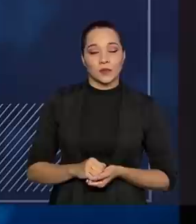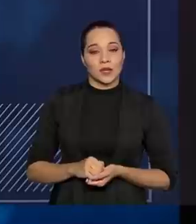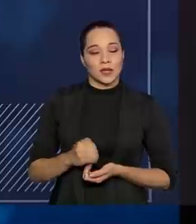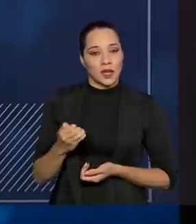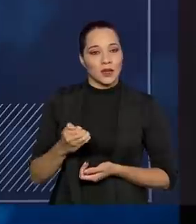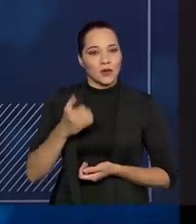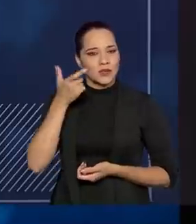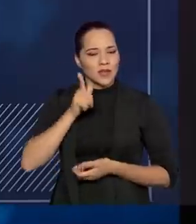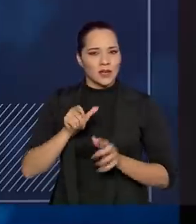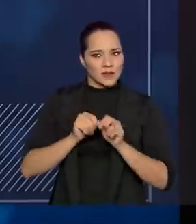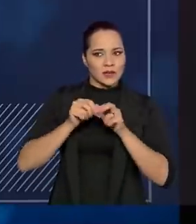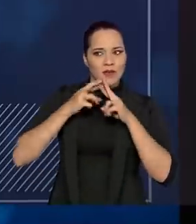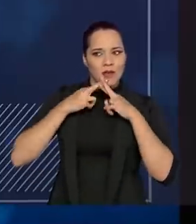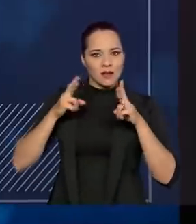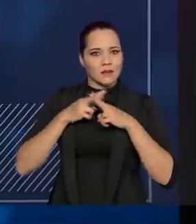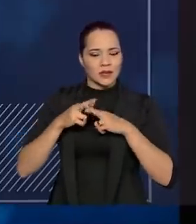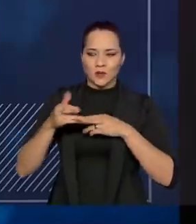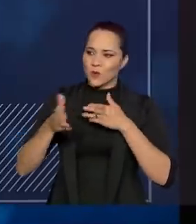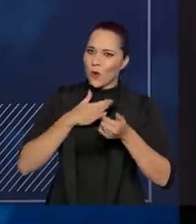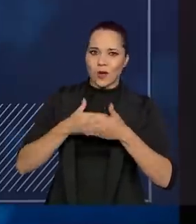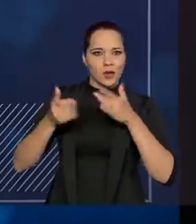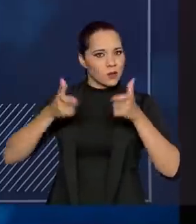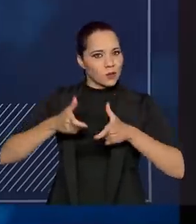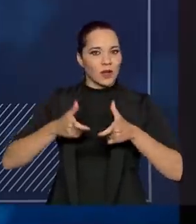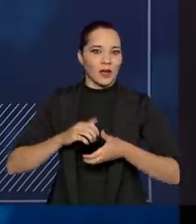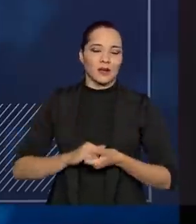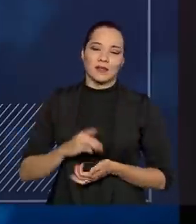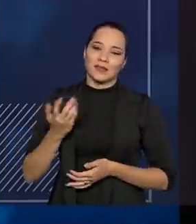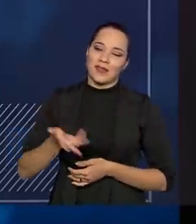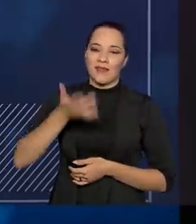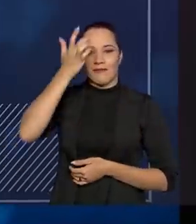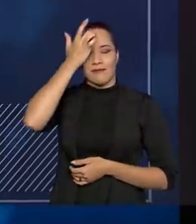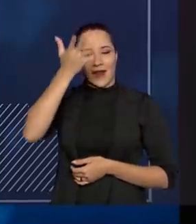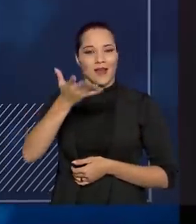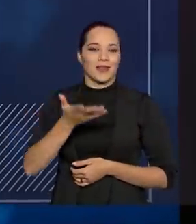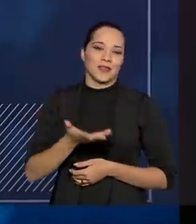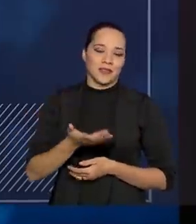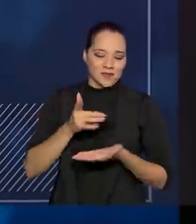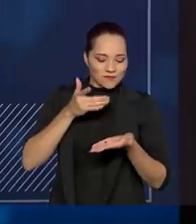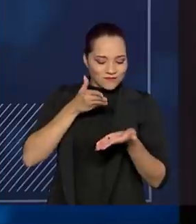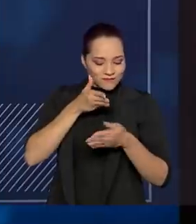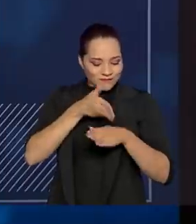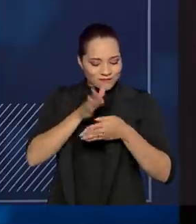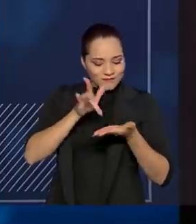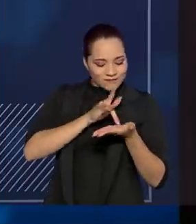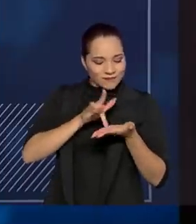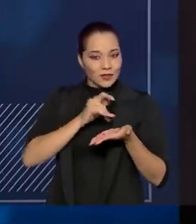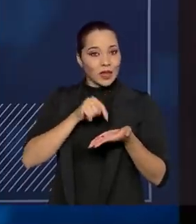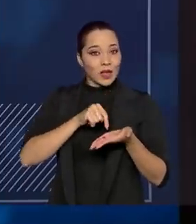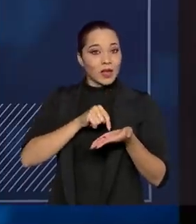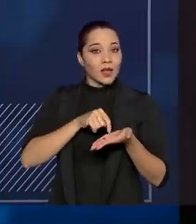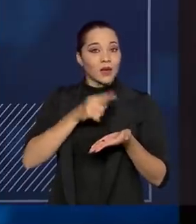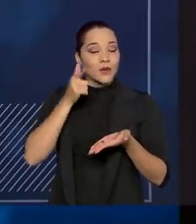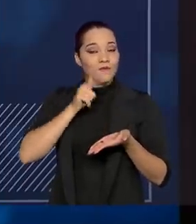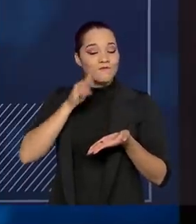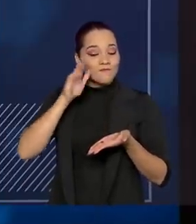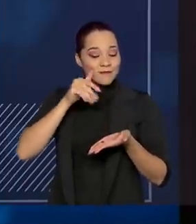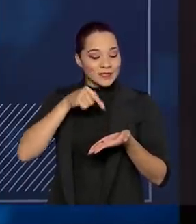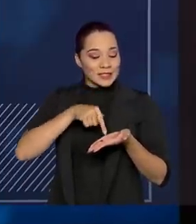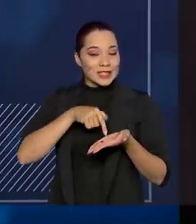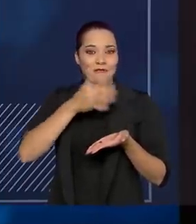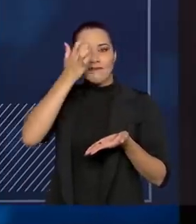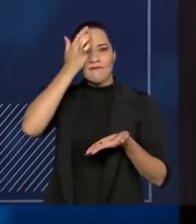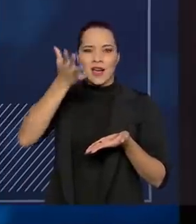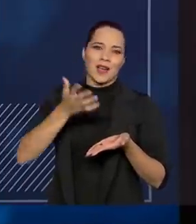para poder fazer essa reclamação de onde estiver. Né? Então, é muito fácil, ele é acessível. Os mecanismos do consumidor.gov.br são mecanismos